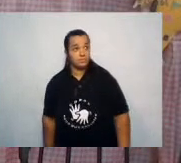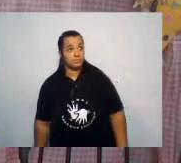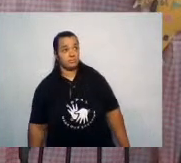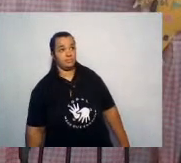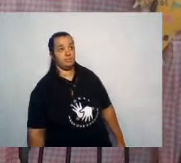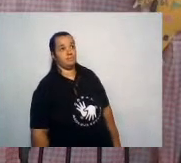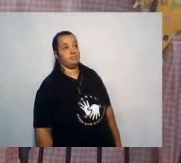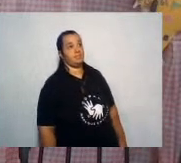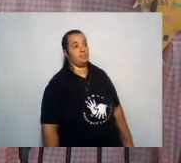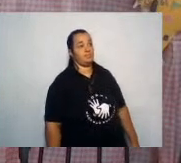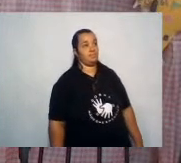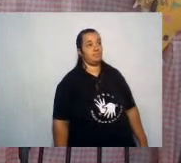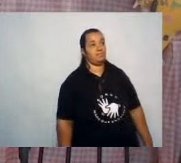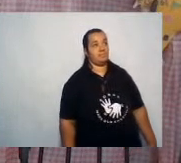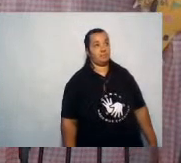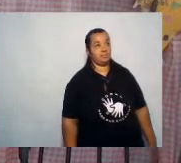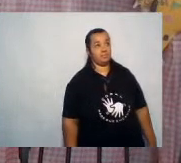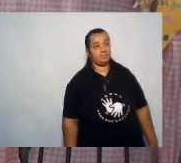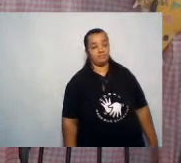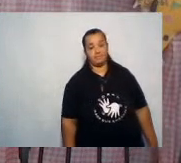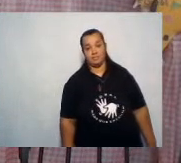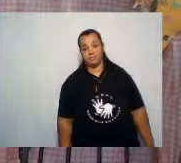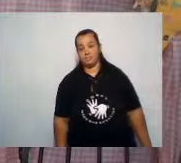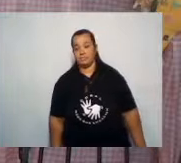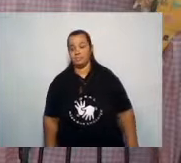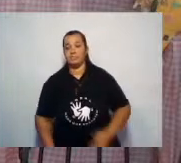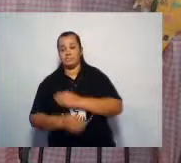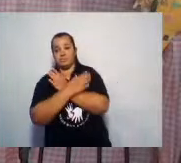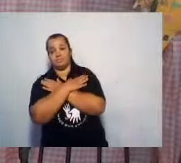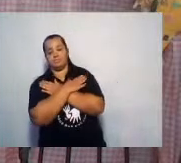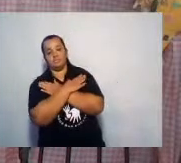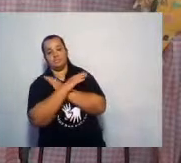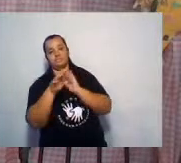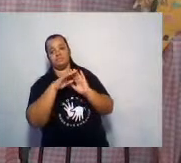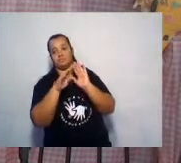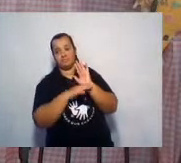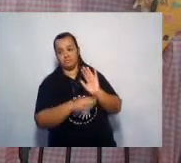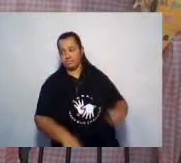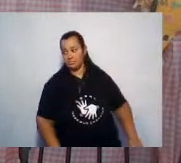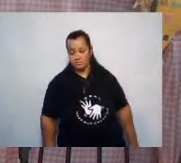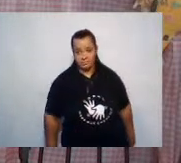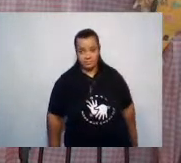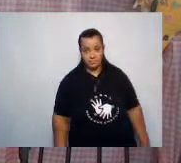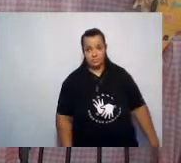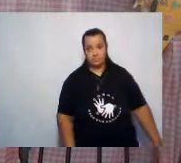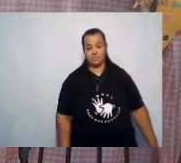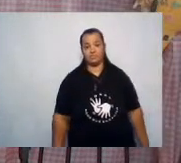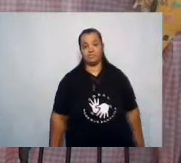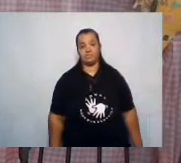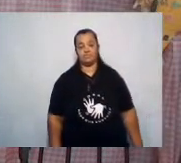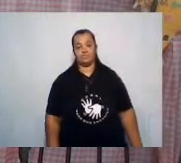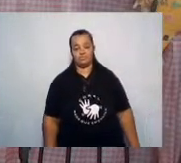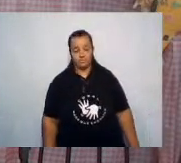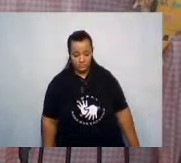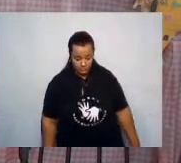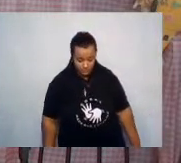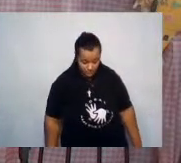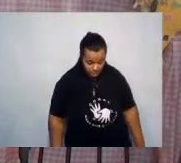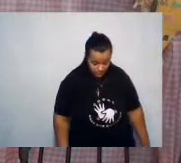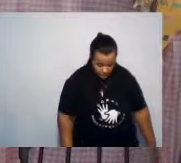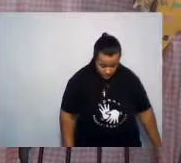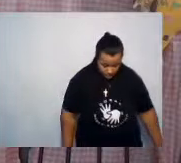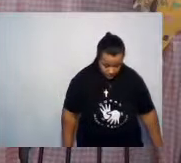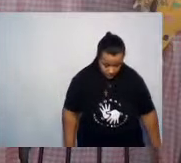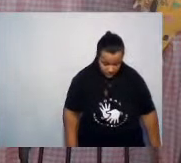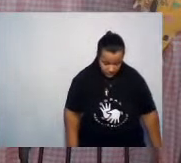Grupo do Cartola que está acompanhando a gente, um abraço para vocês, a galera que está participando aí pelo Facebook da Prefeitura Municipal,